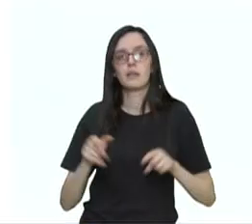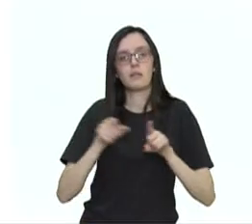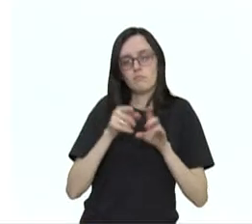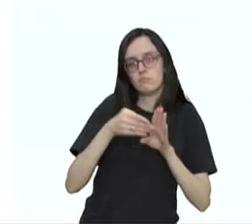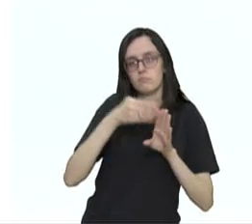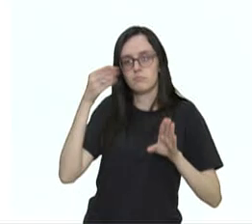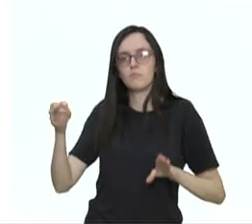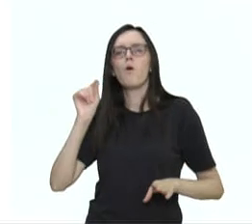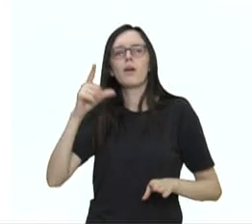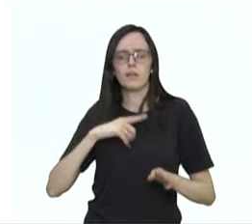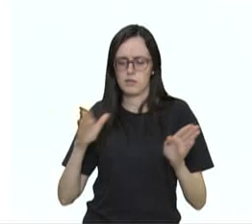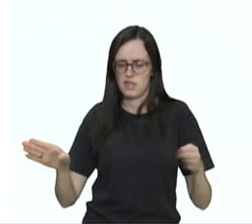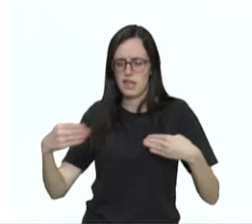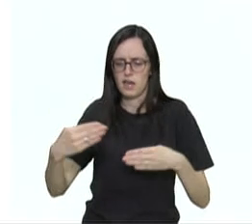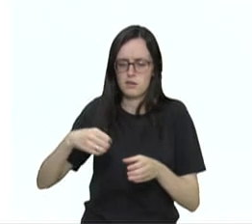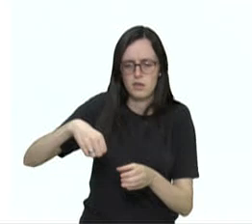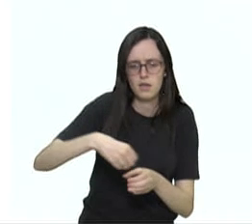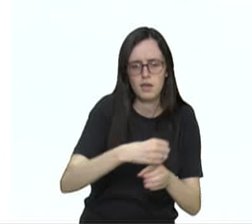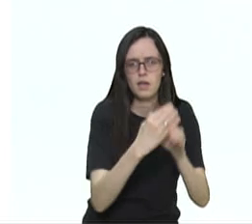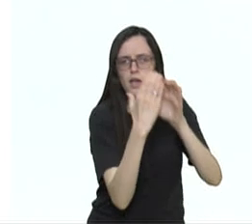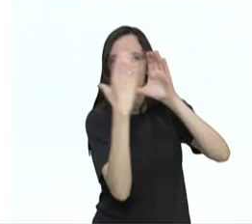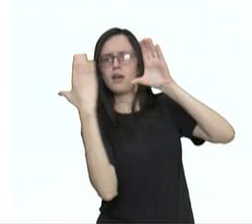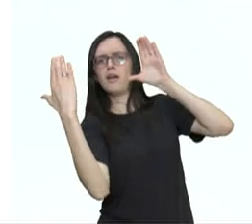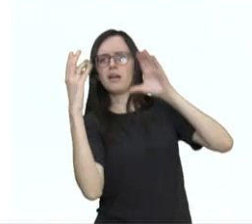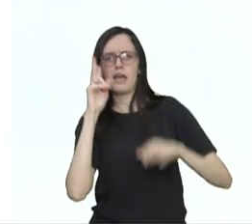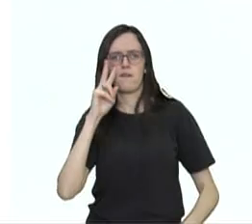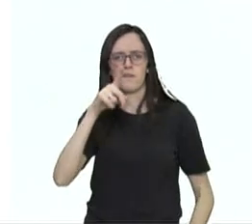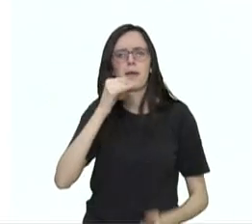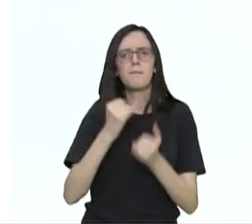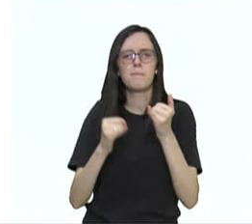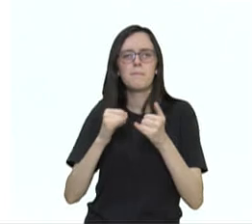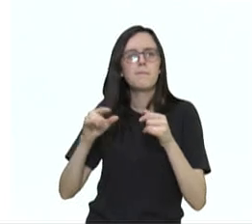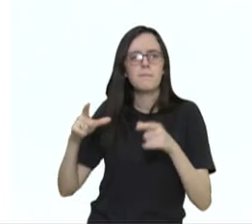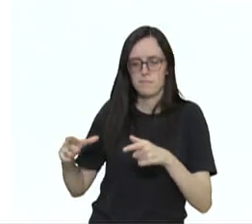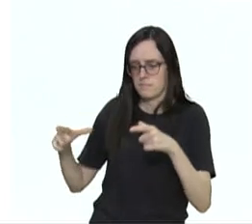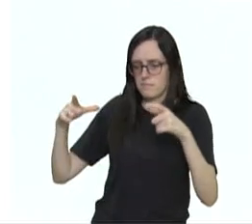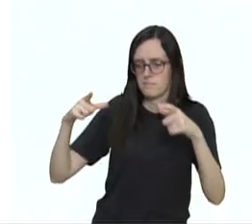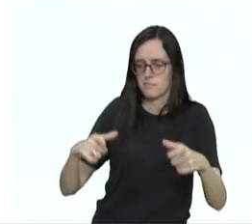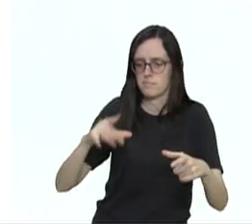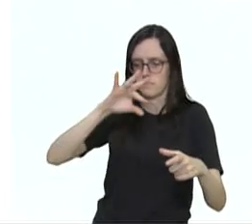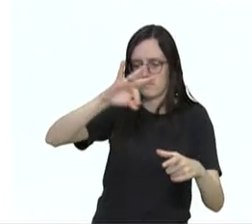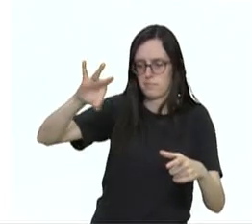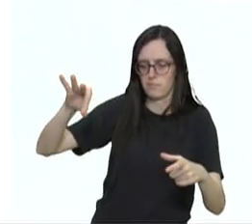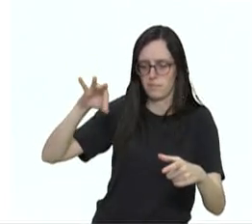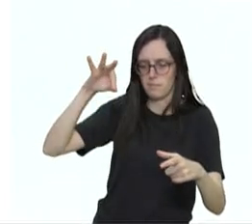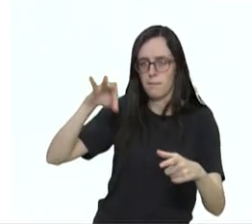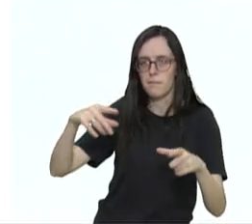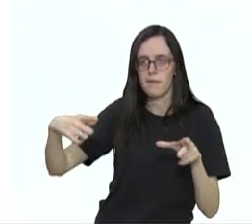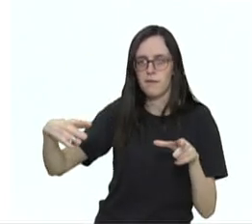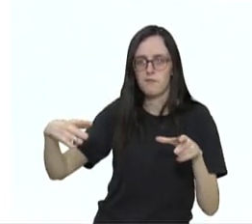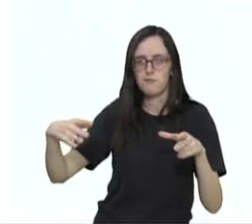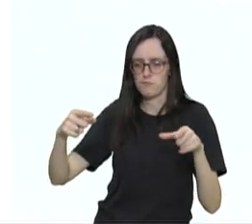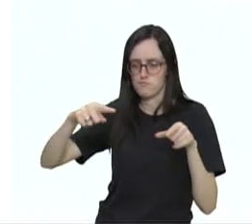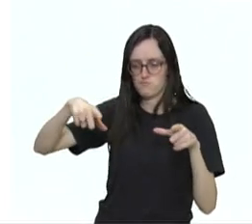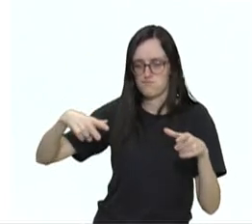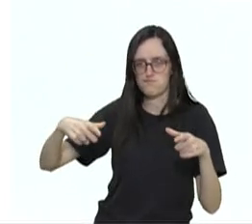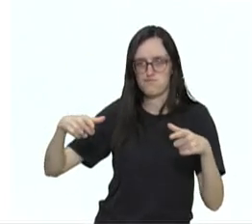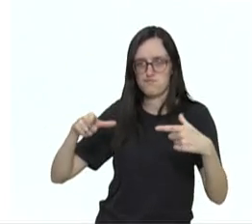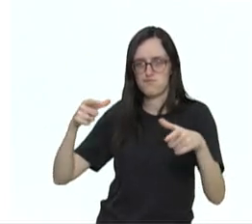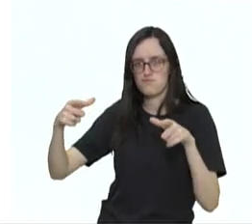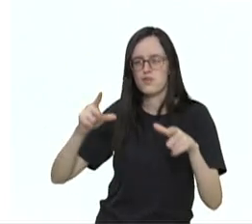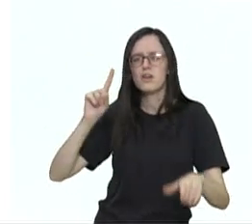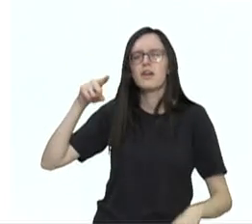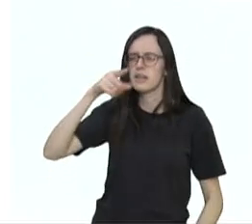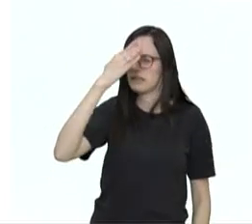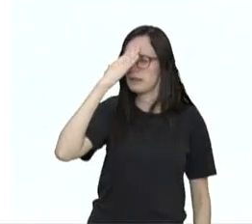tem um gramofone, uma espécie de vitrola, um antecedente dos toca-discos que seu